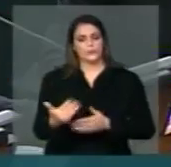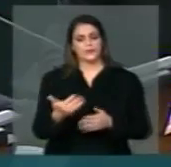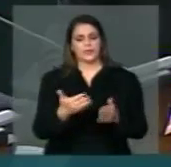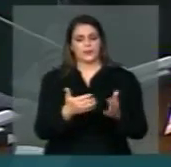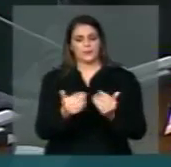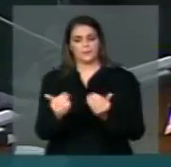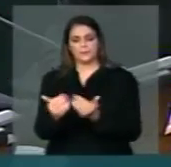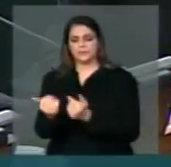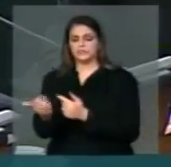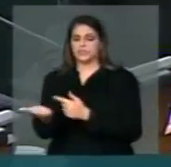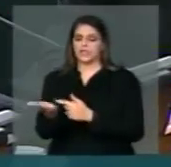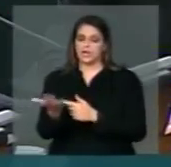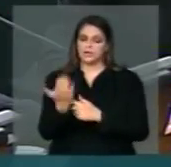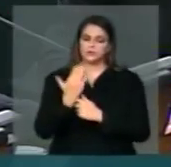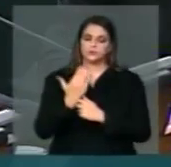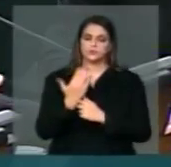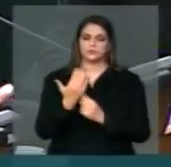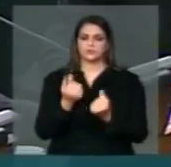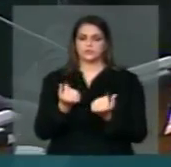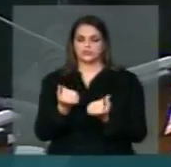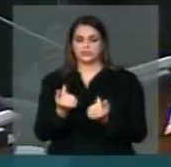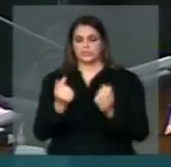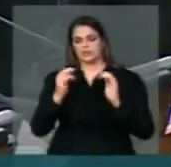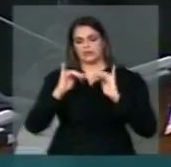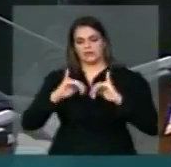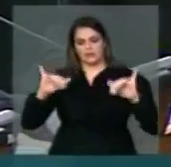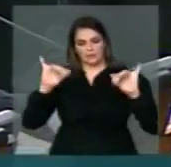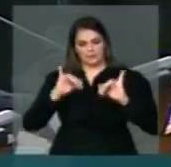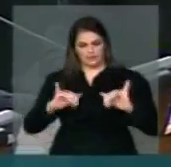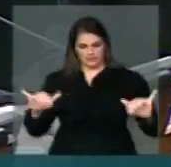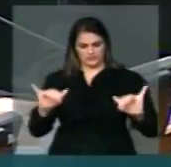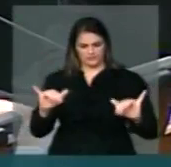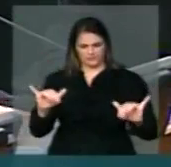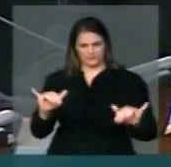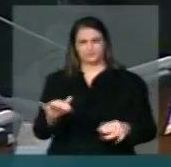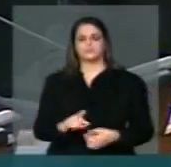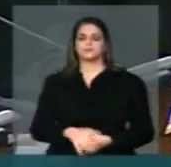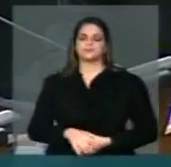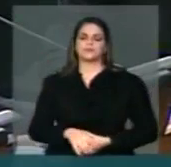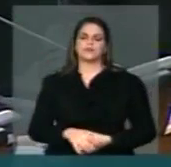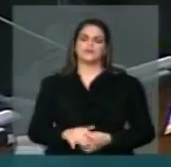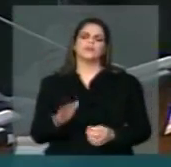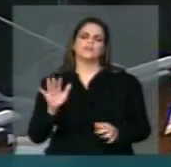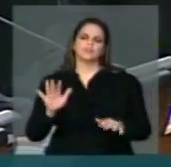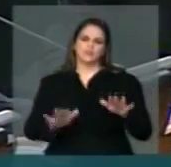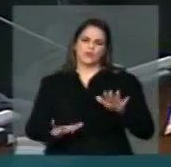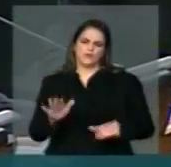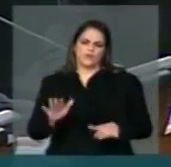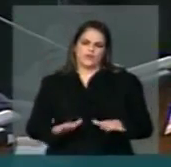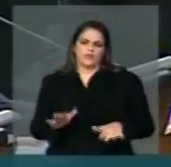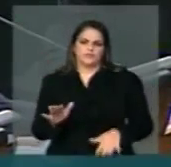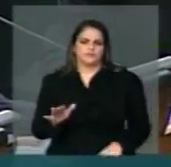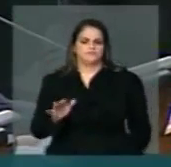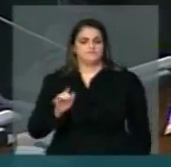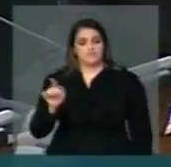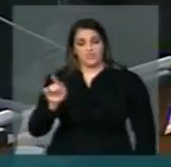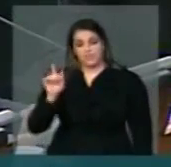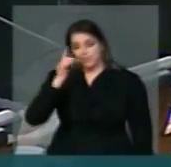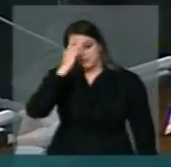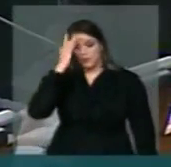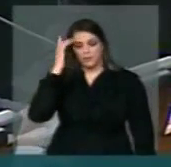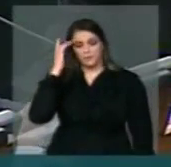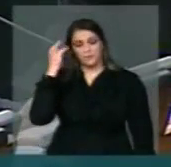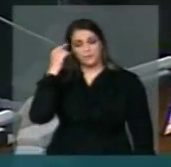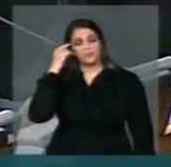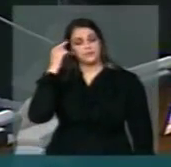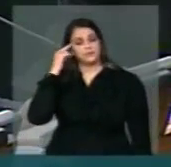as nossas candidaturas. Muitas vezes, talvez o delator, pensando que isso